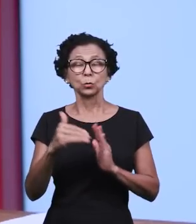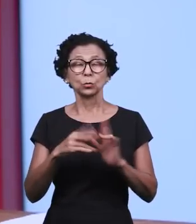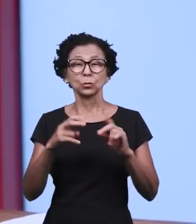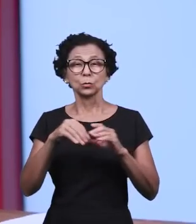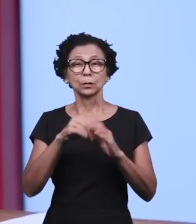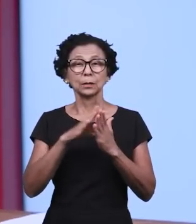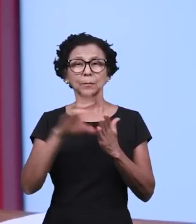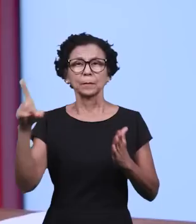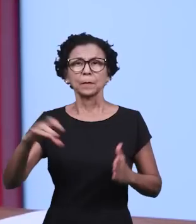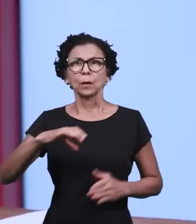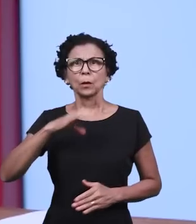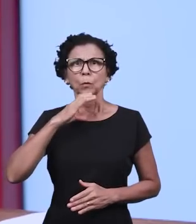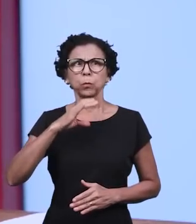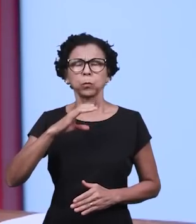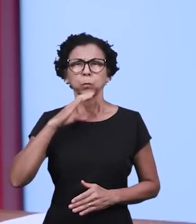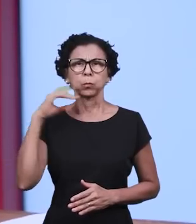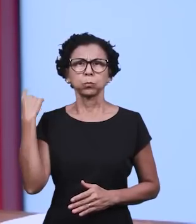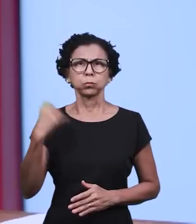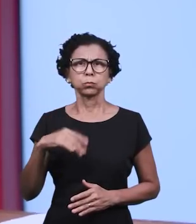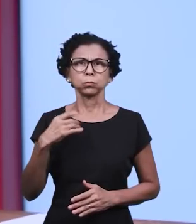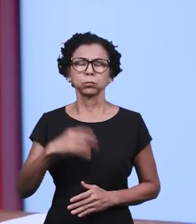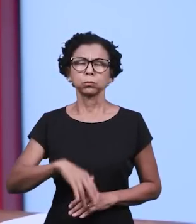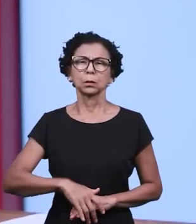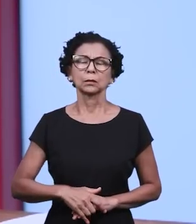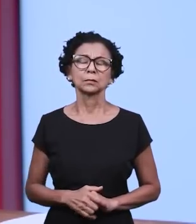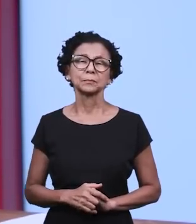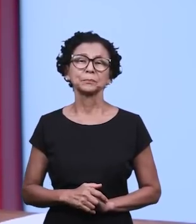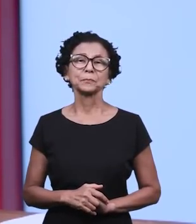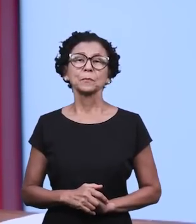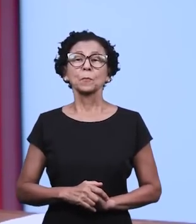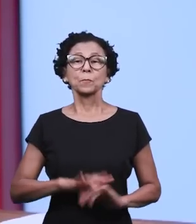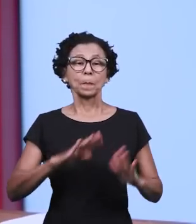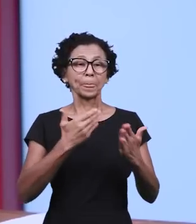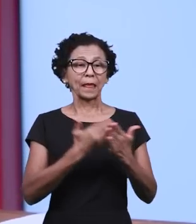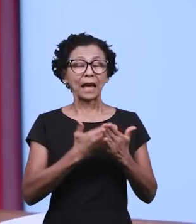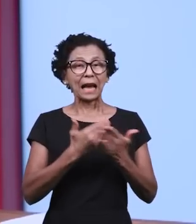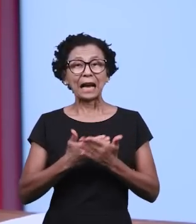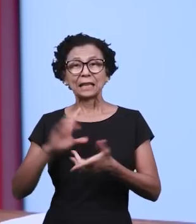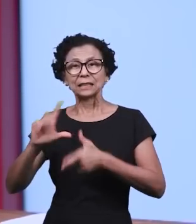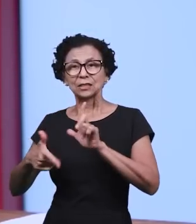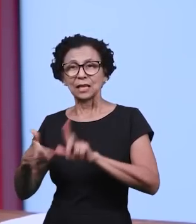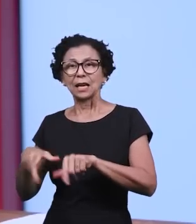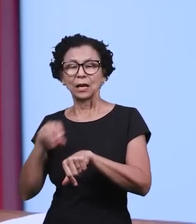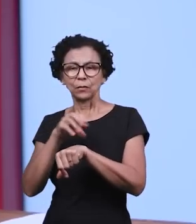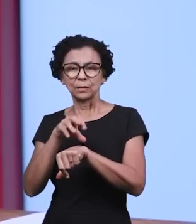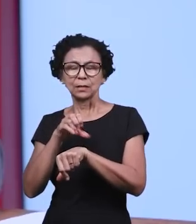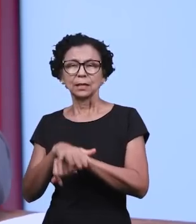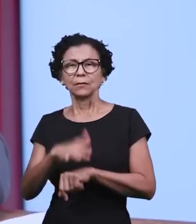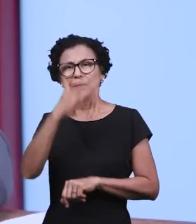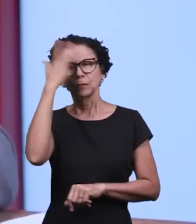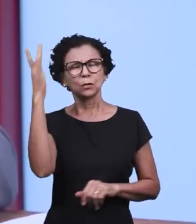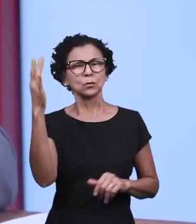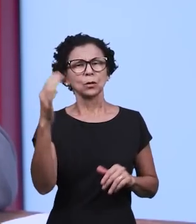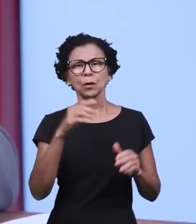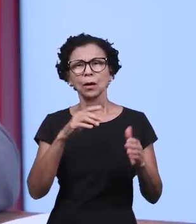engenheiro, eu sempre fui muito dedicado à matemática, à